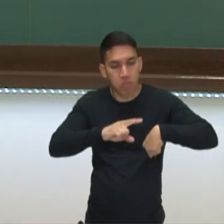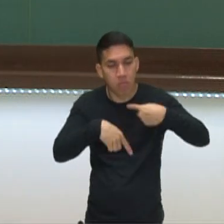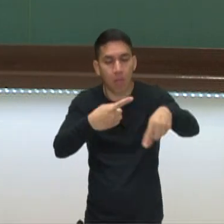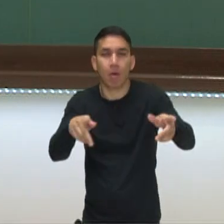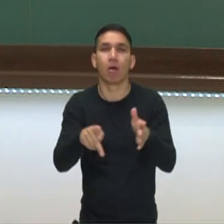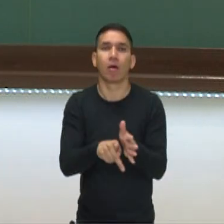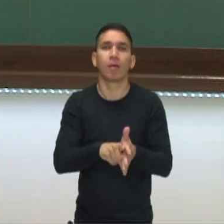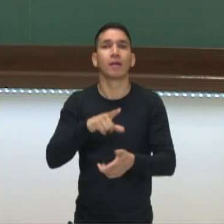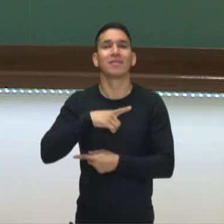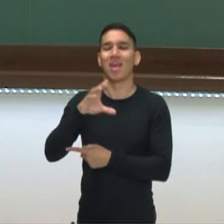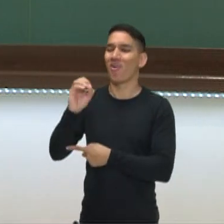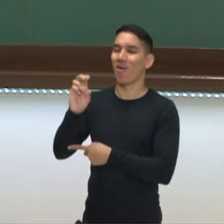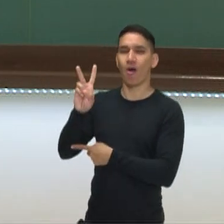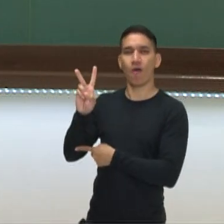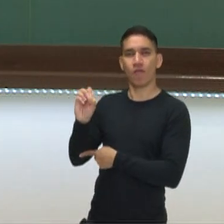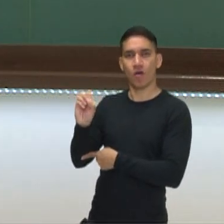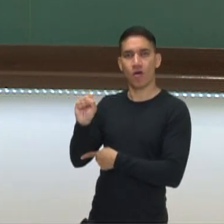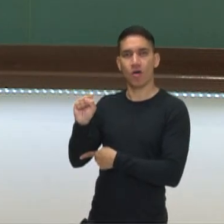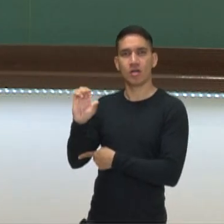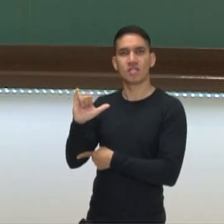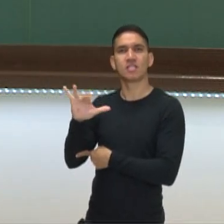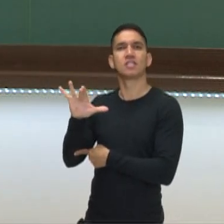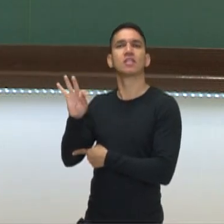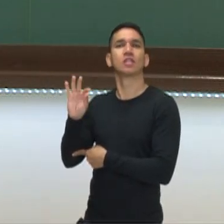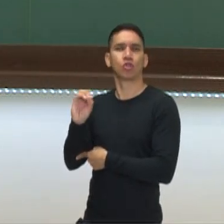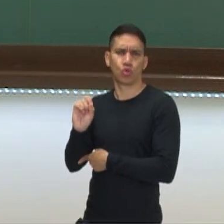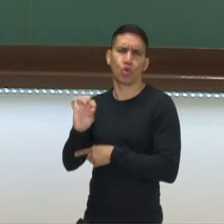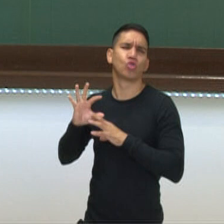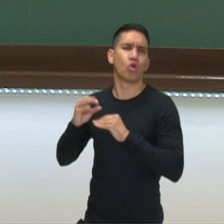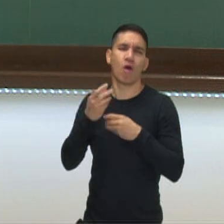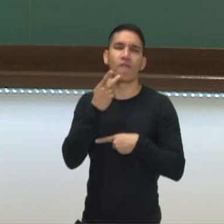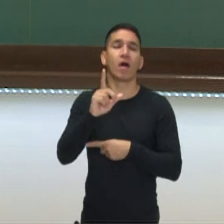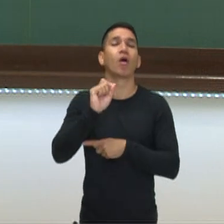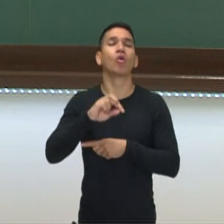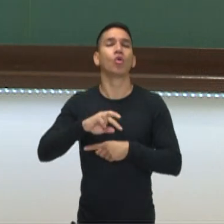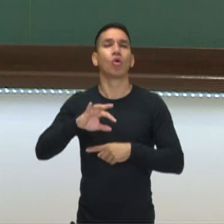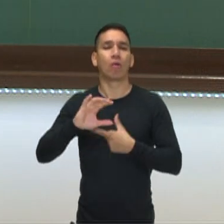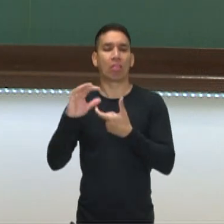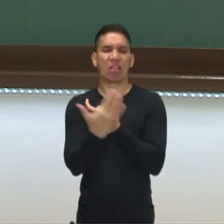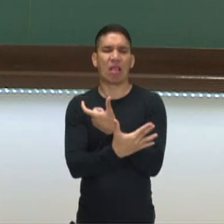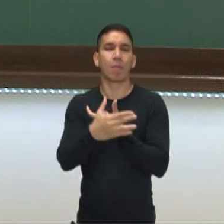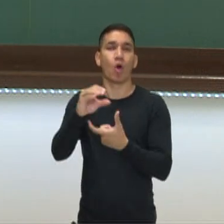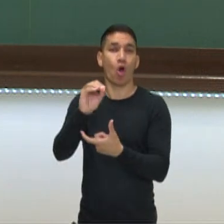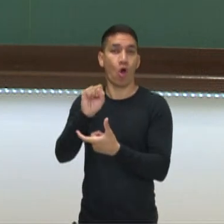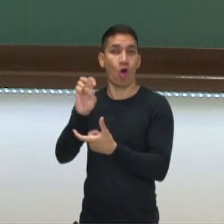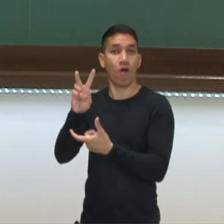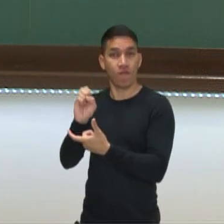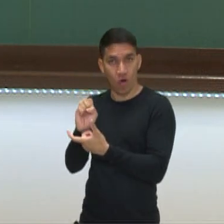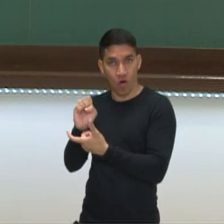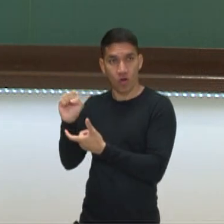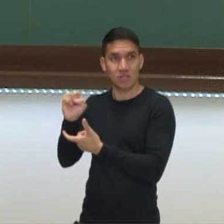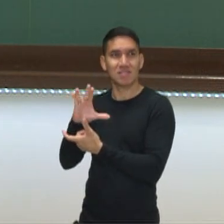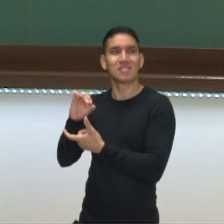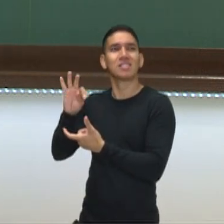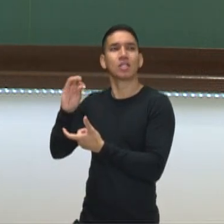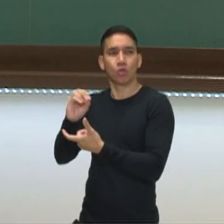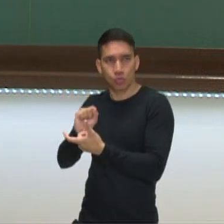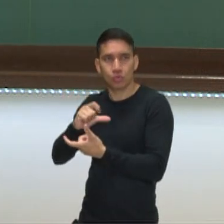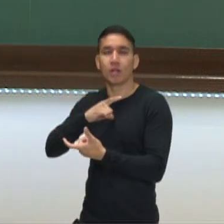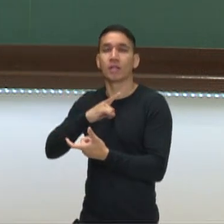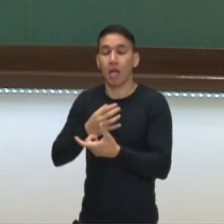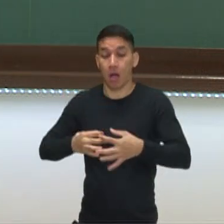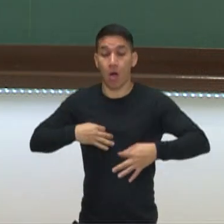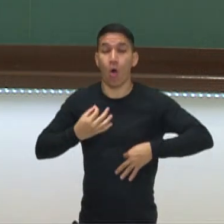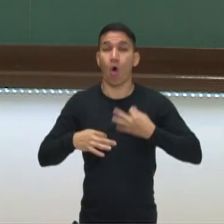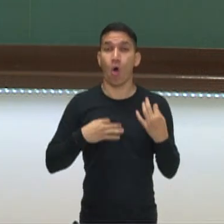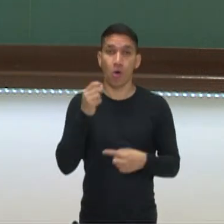de ovócitos, que todo mundo chama de óvulo, né? Mas o termo correto é ovócito. Produz